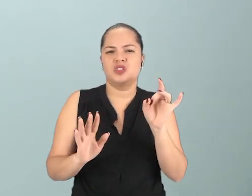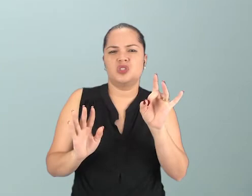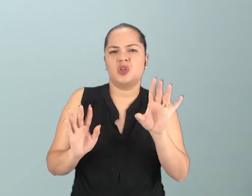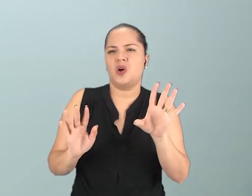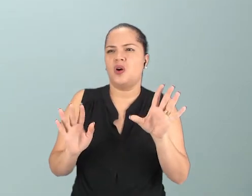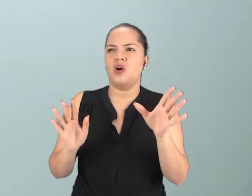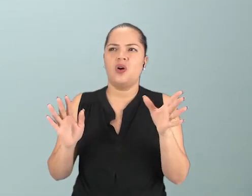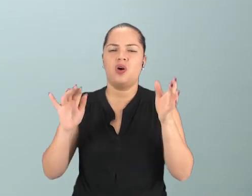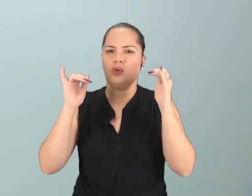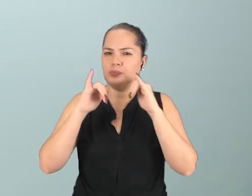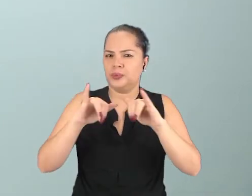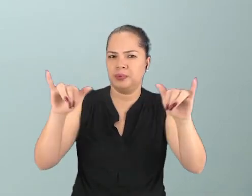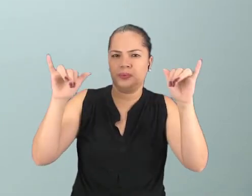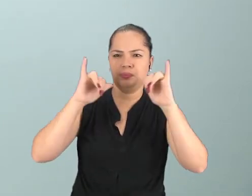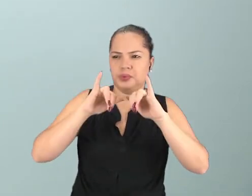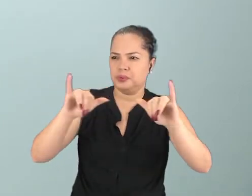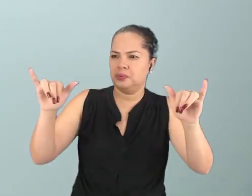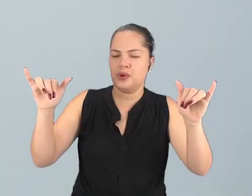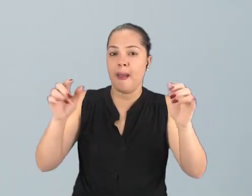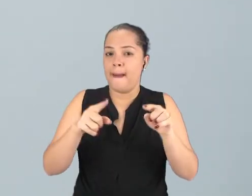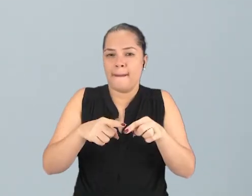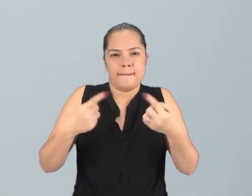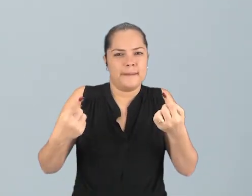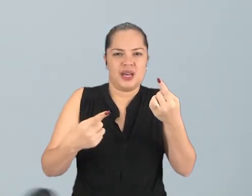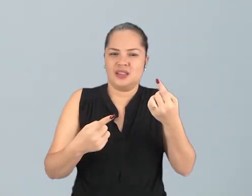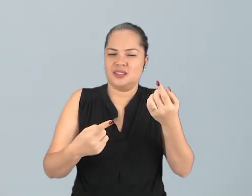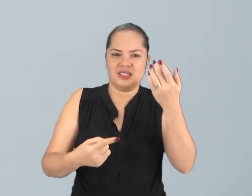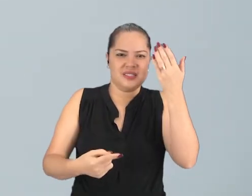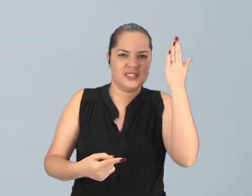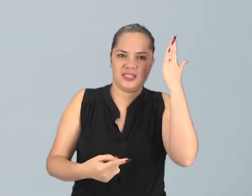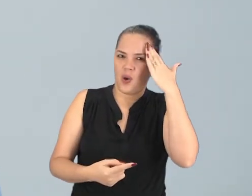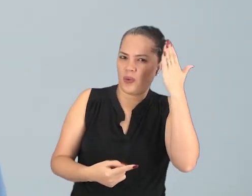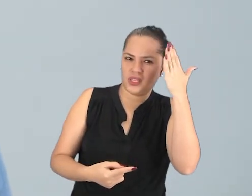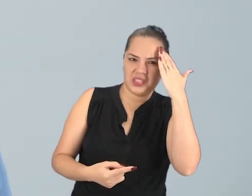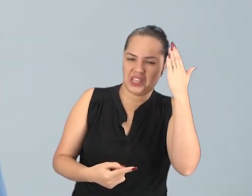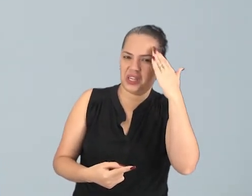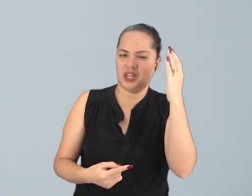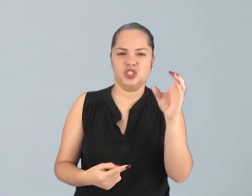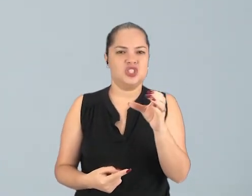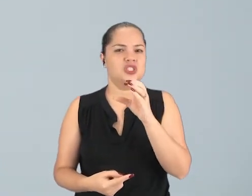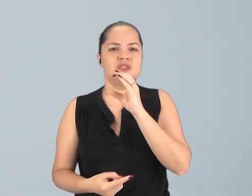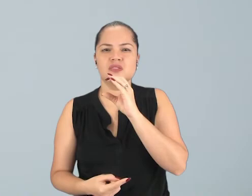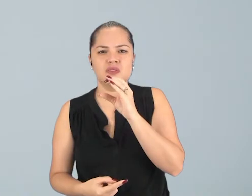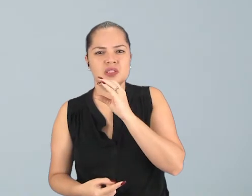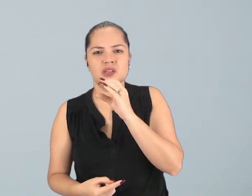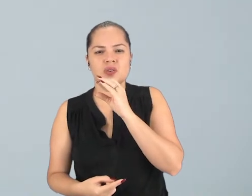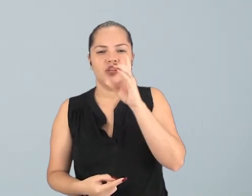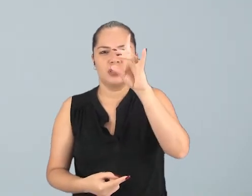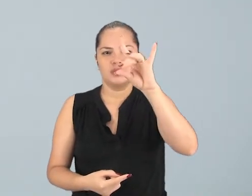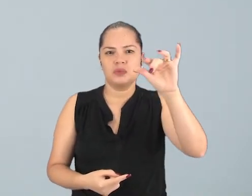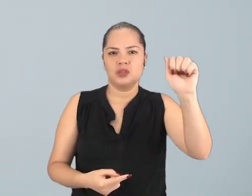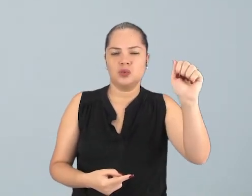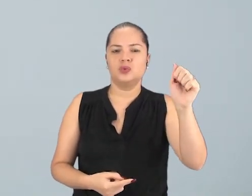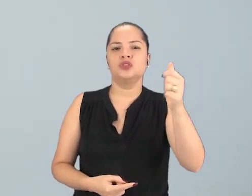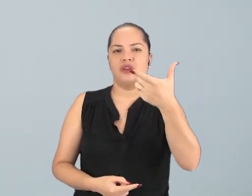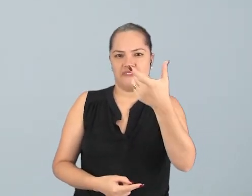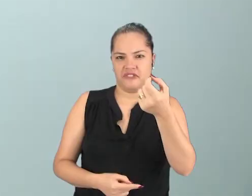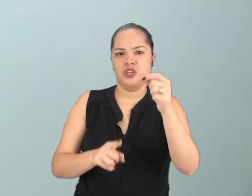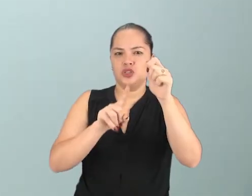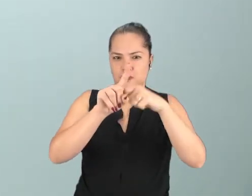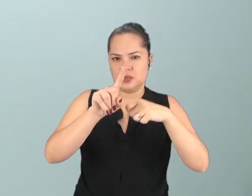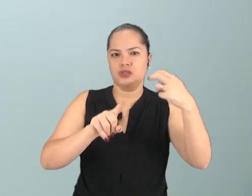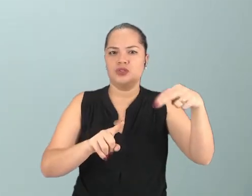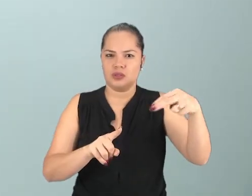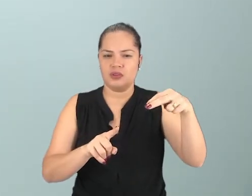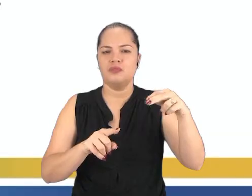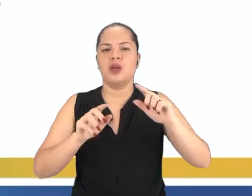reprodutor de informações sem ter leitura sobre o Dia da Consciência Negra e sobre todas as lutas